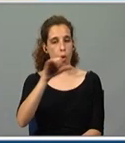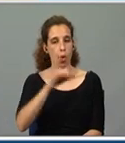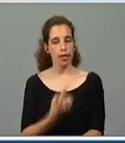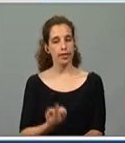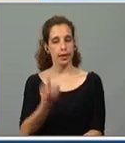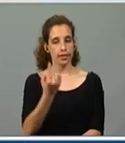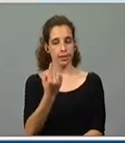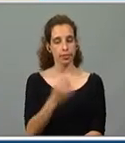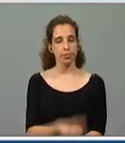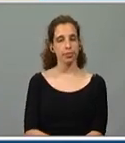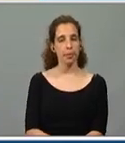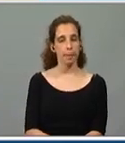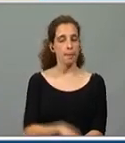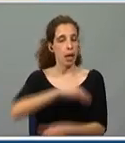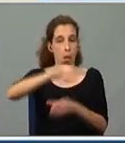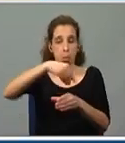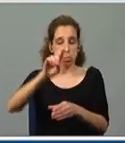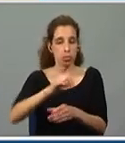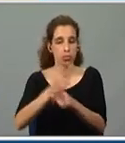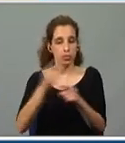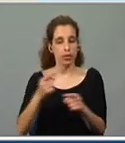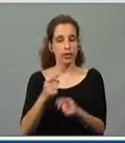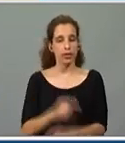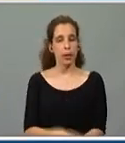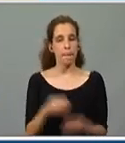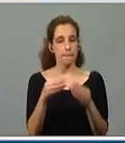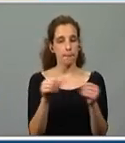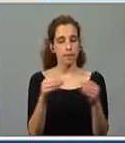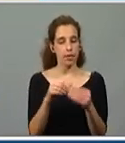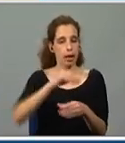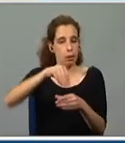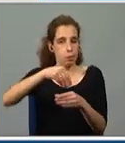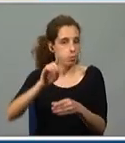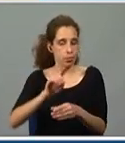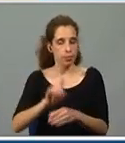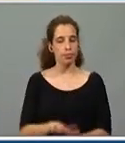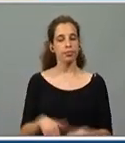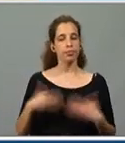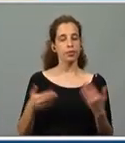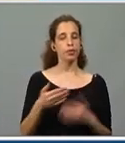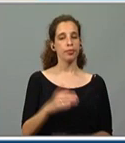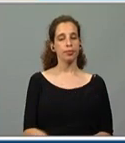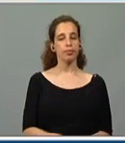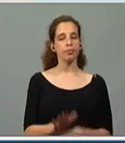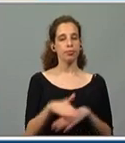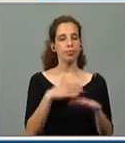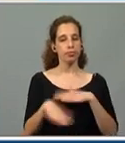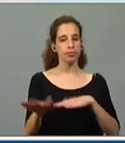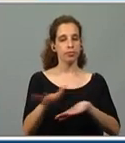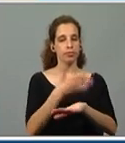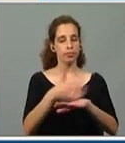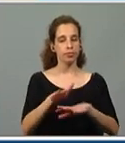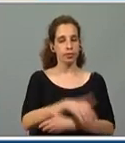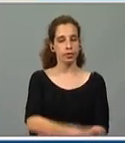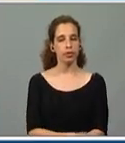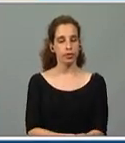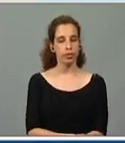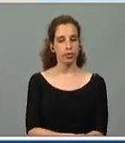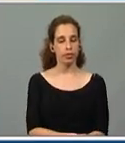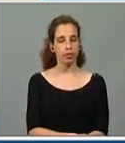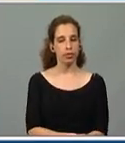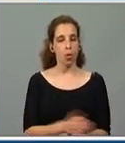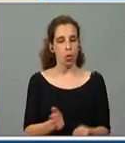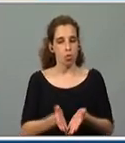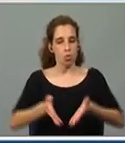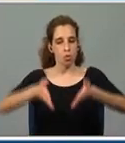parte superior. Não se misturam porque tratam-se de materiais imixíveis. Vamos então proceder à separação. Para tal, colocamos aqui